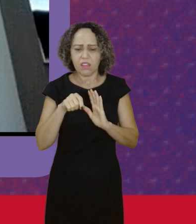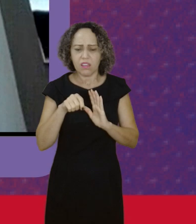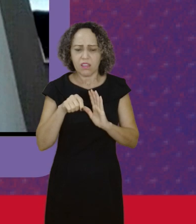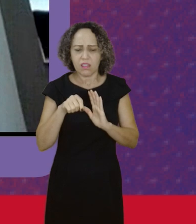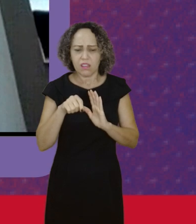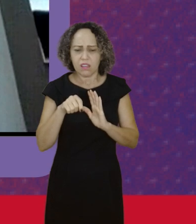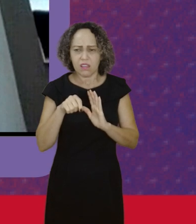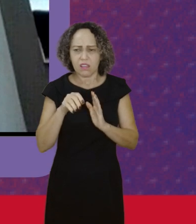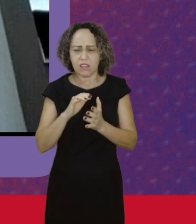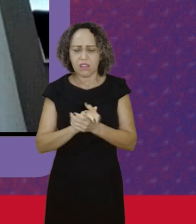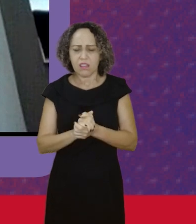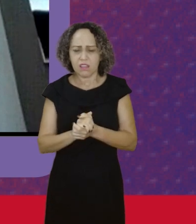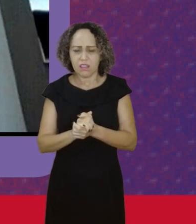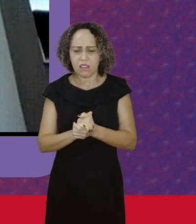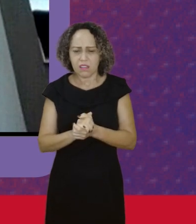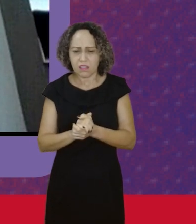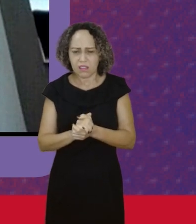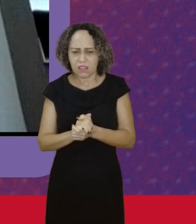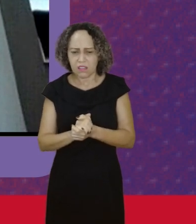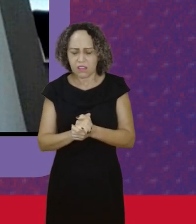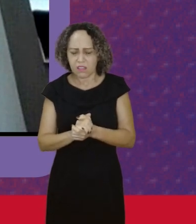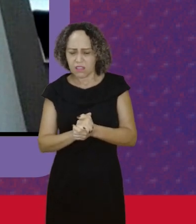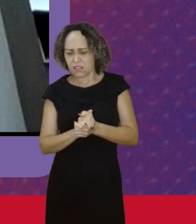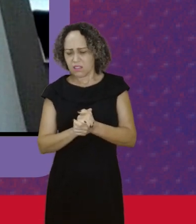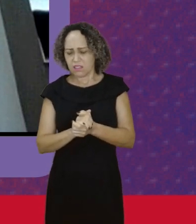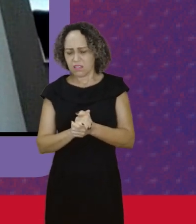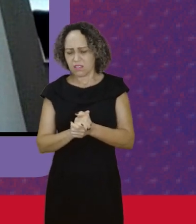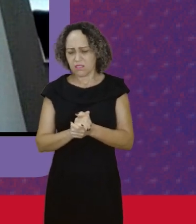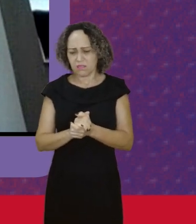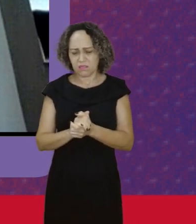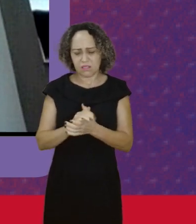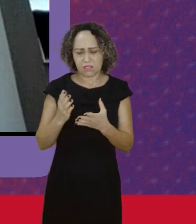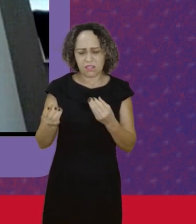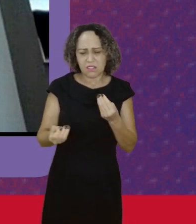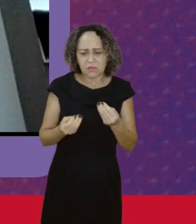traz conceitos conservadores,